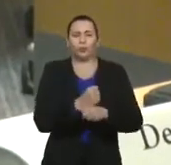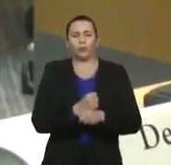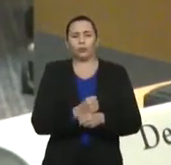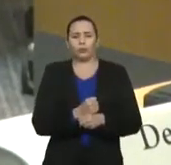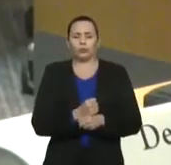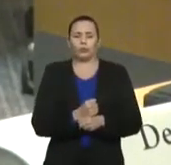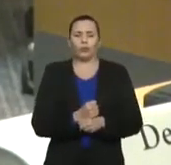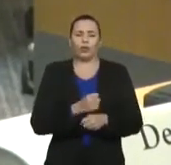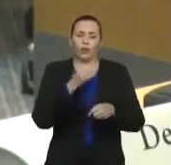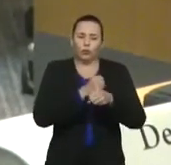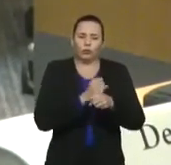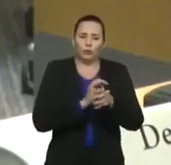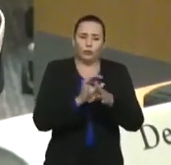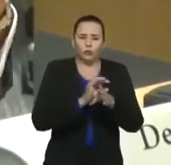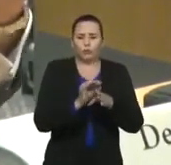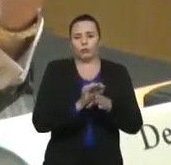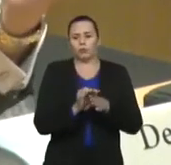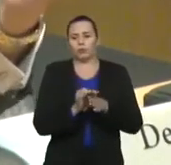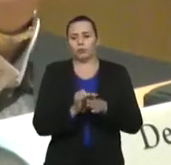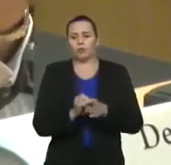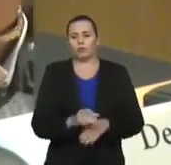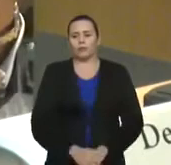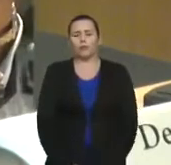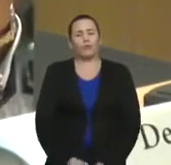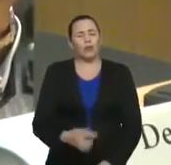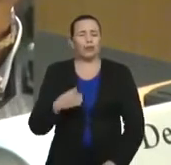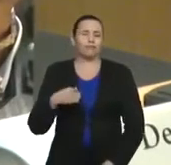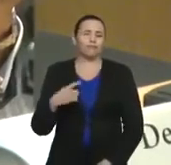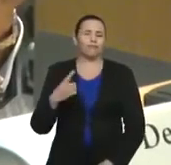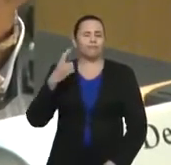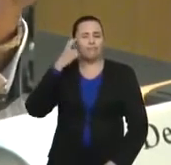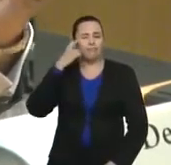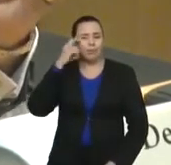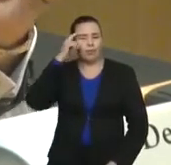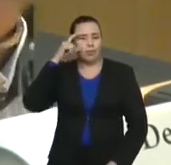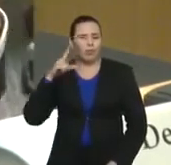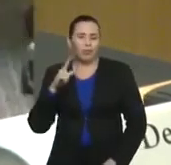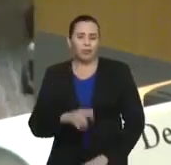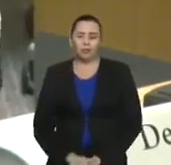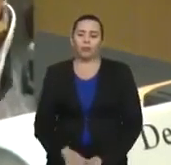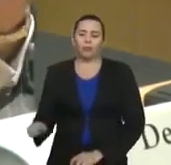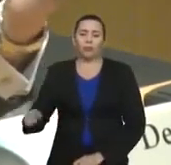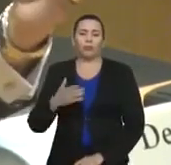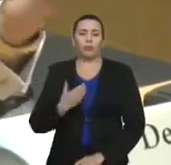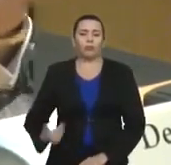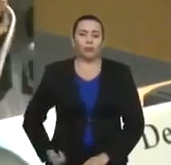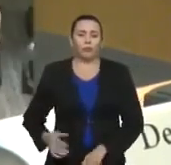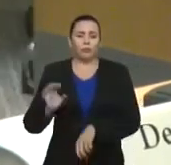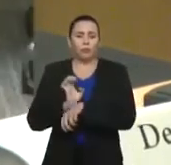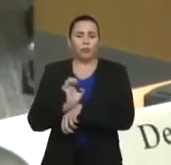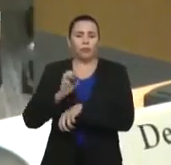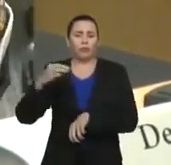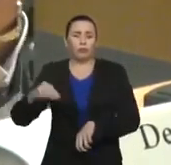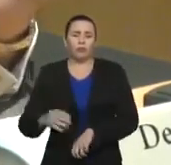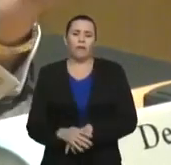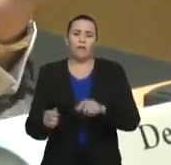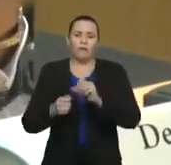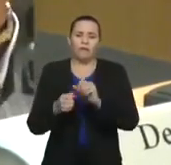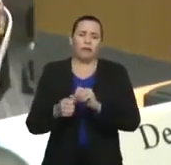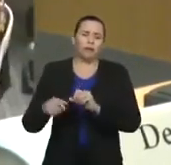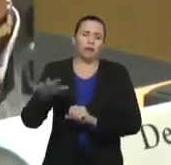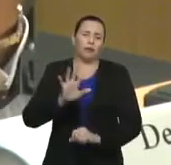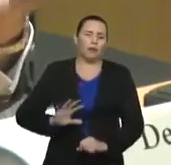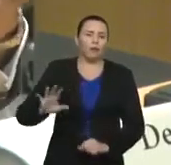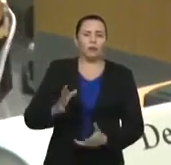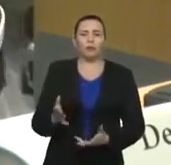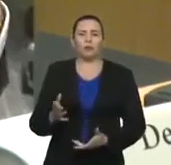das vezes, faz em áreas ou em regiões e não especifica prazo, tempo, demora.